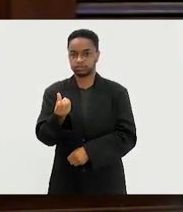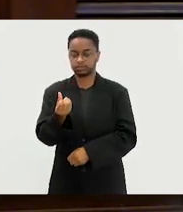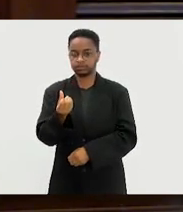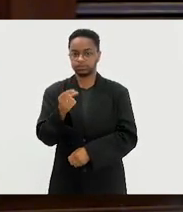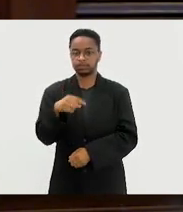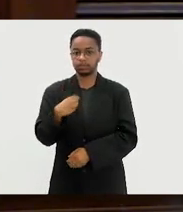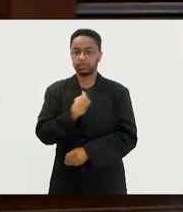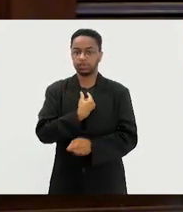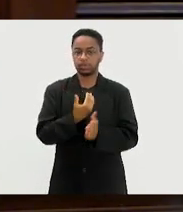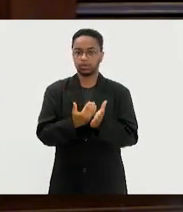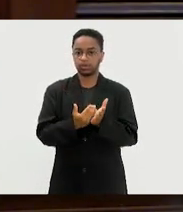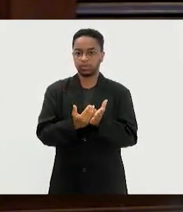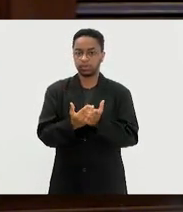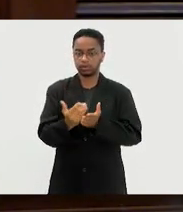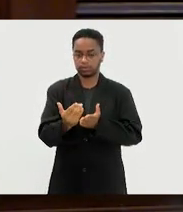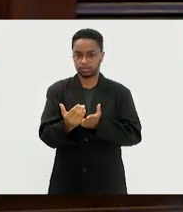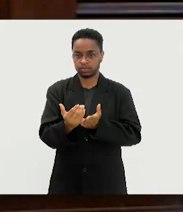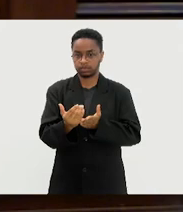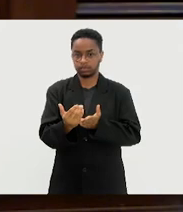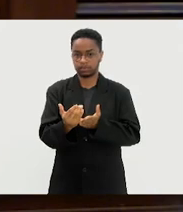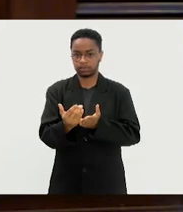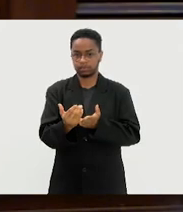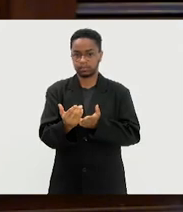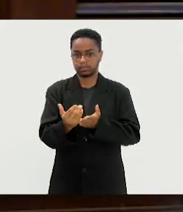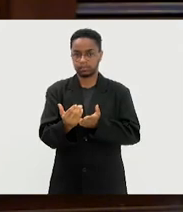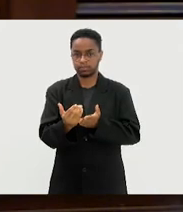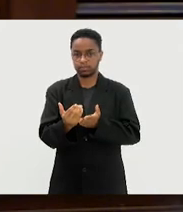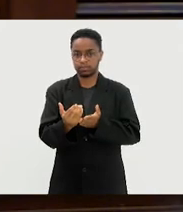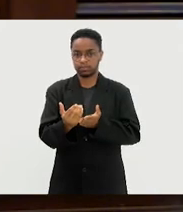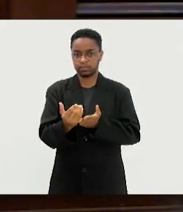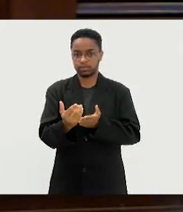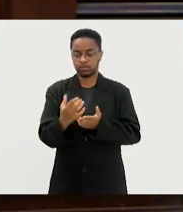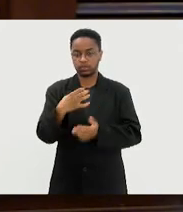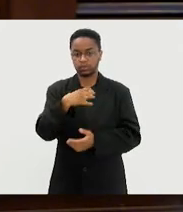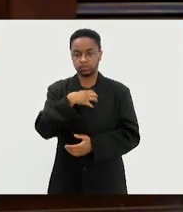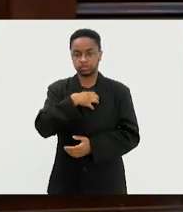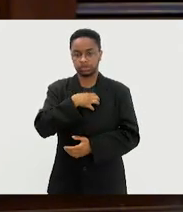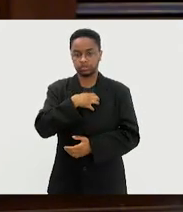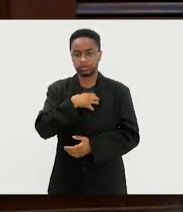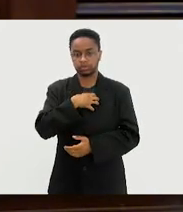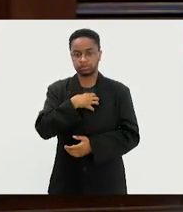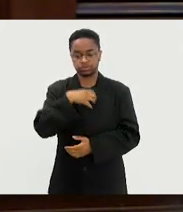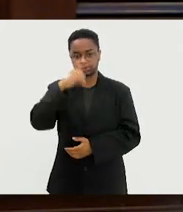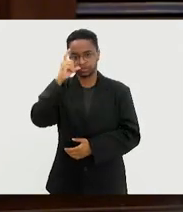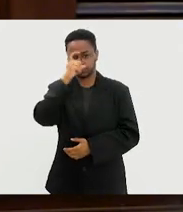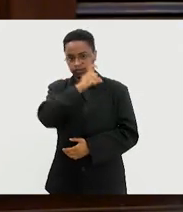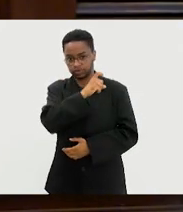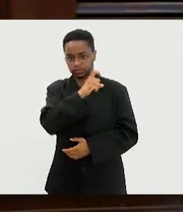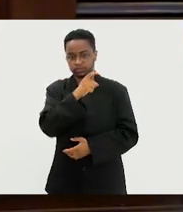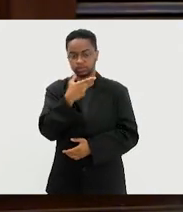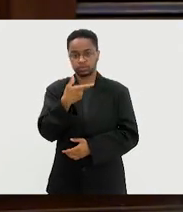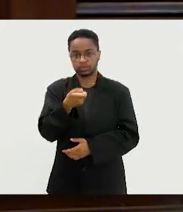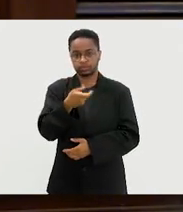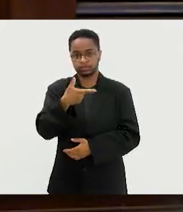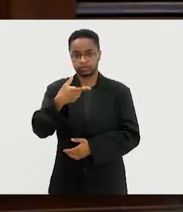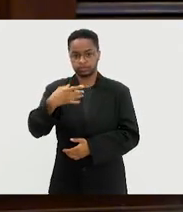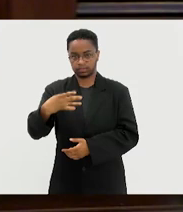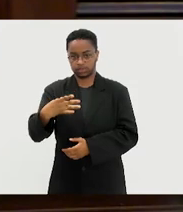Iniciamos de uma forma muito pesarosa esse ano de 24. Por